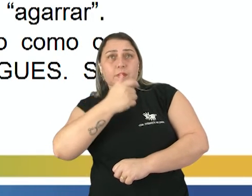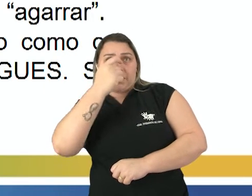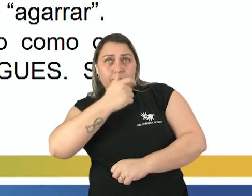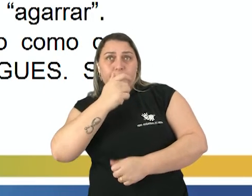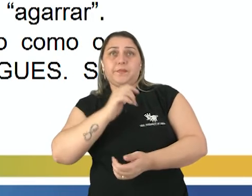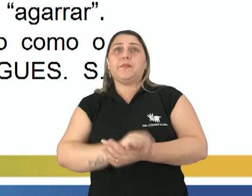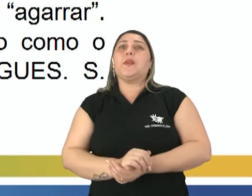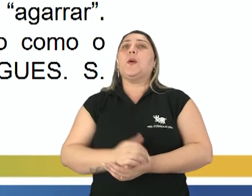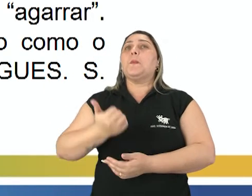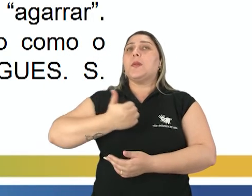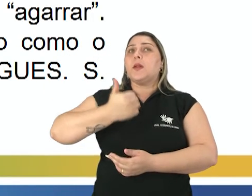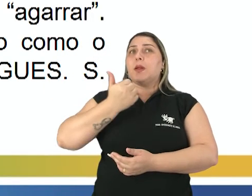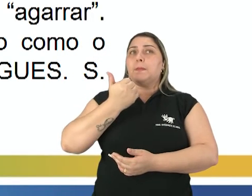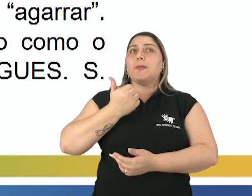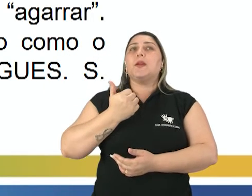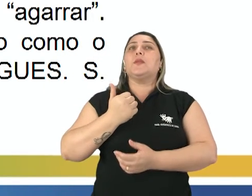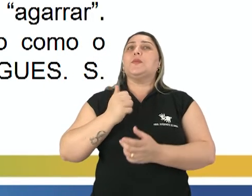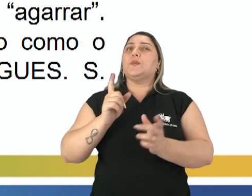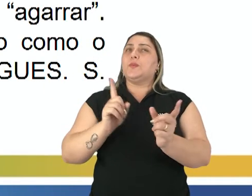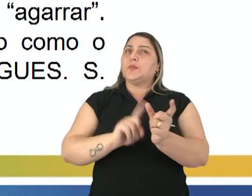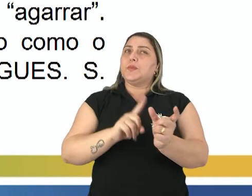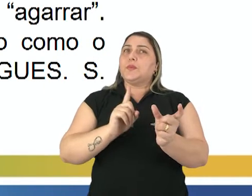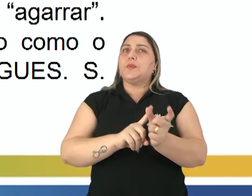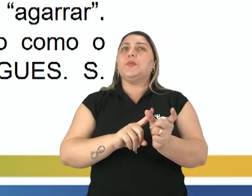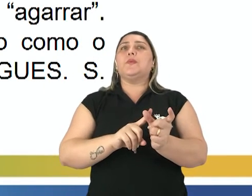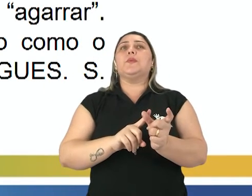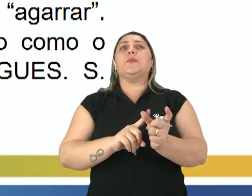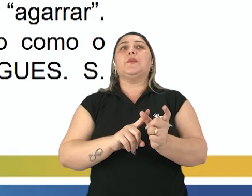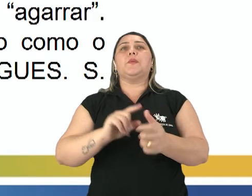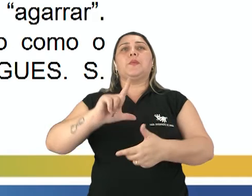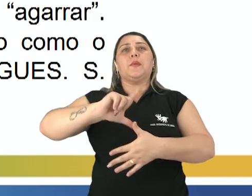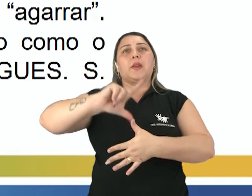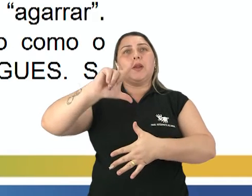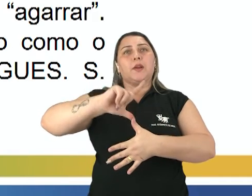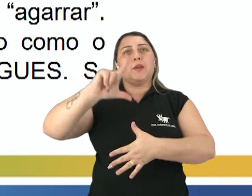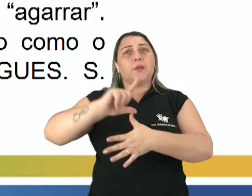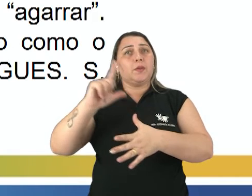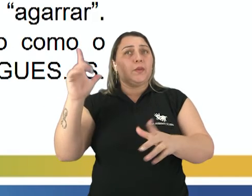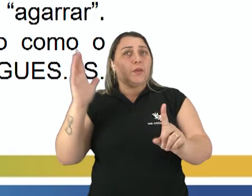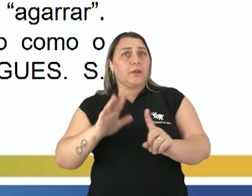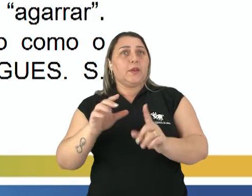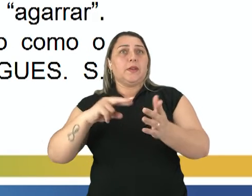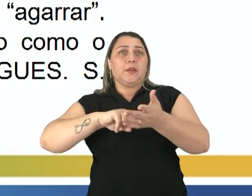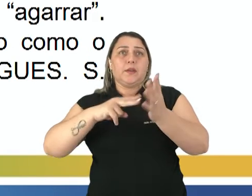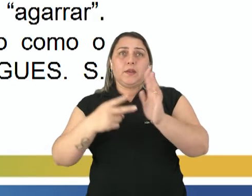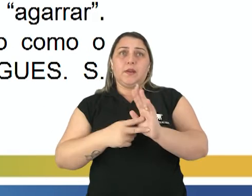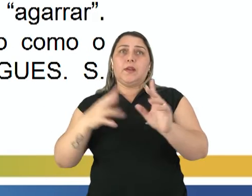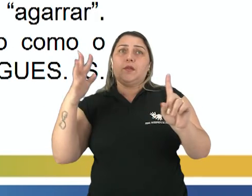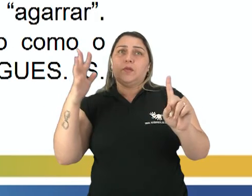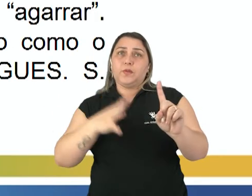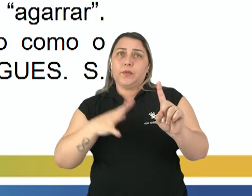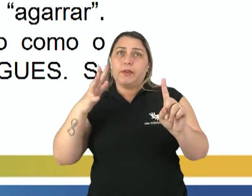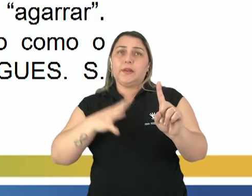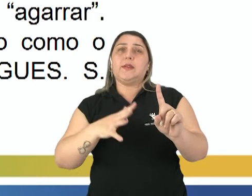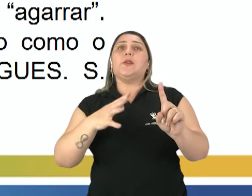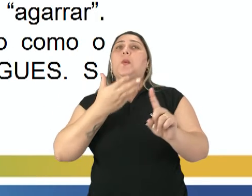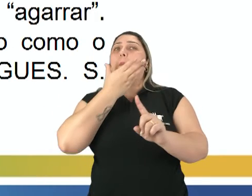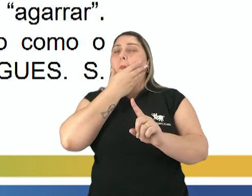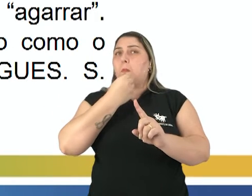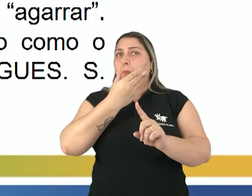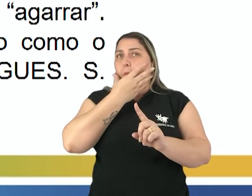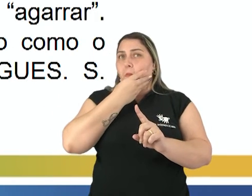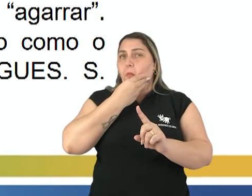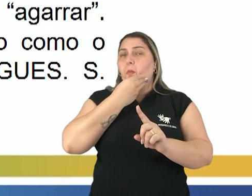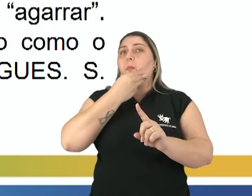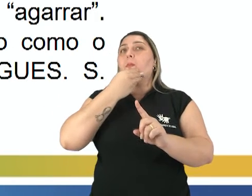primeiro era um termo derivado do latim medieval influentia, que significava influência dos astros sobre os homens.